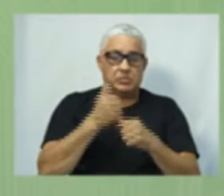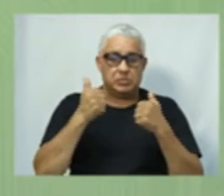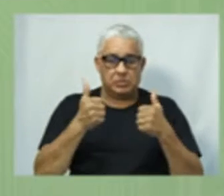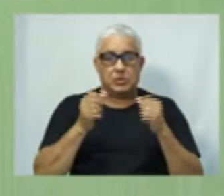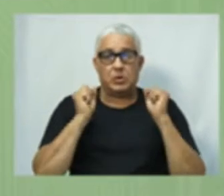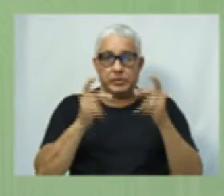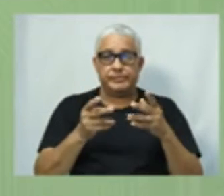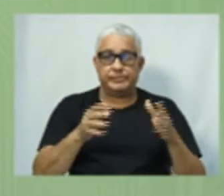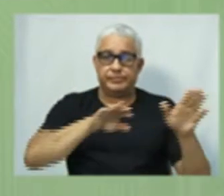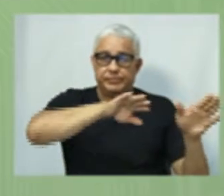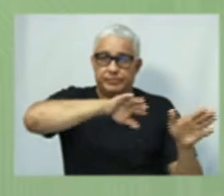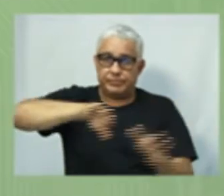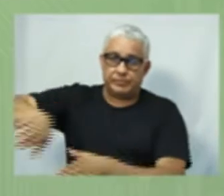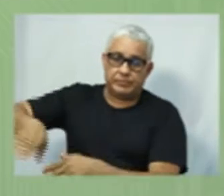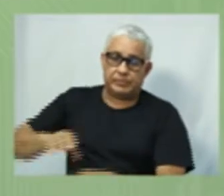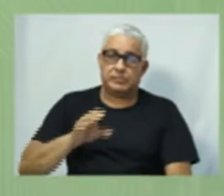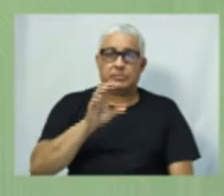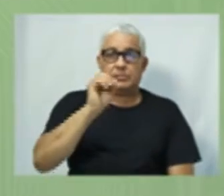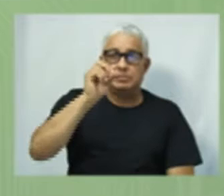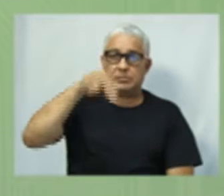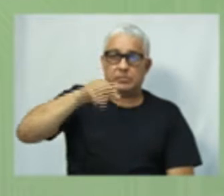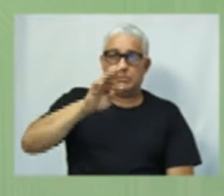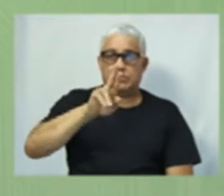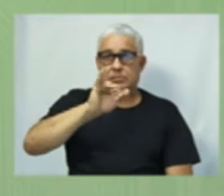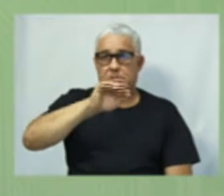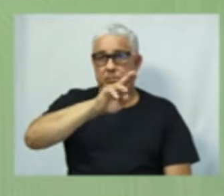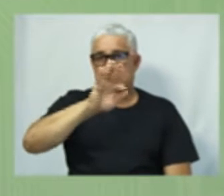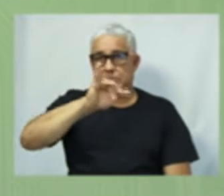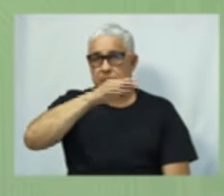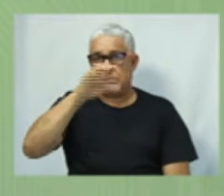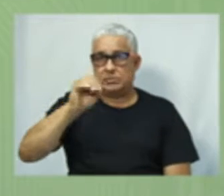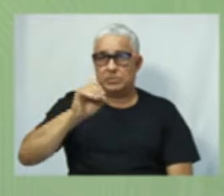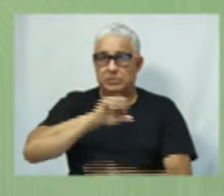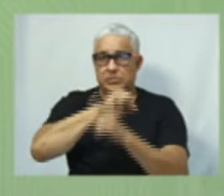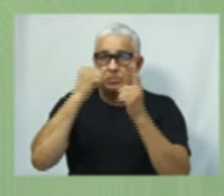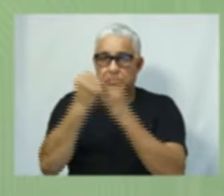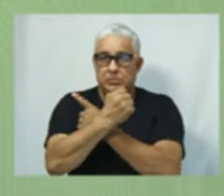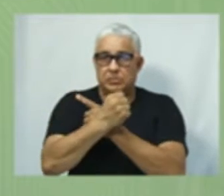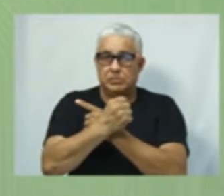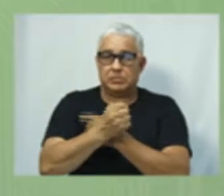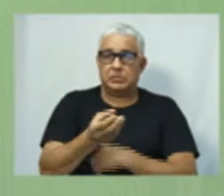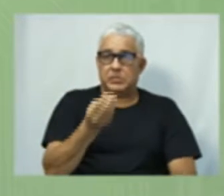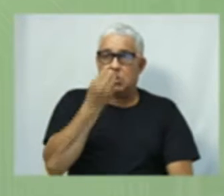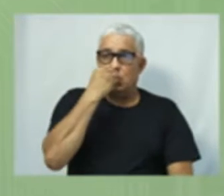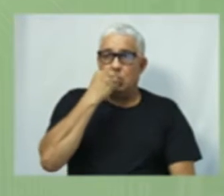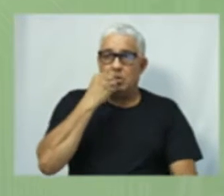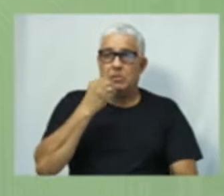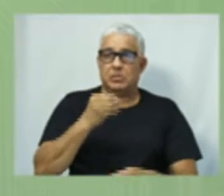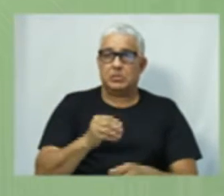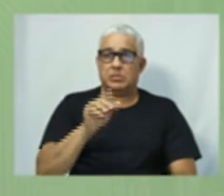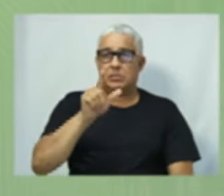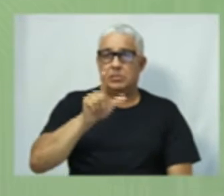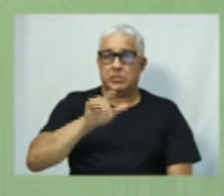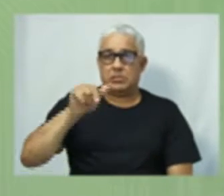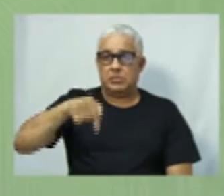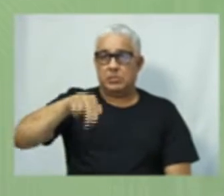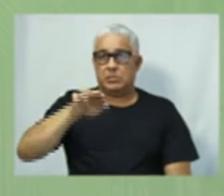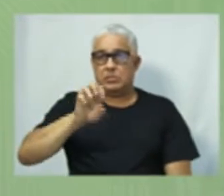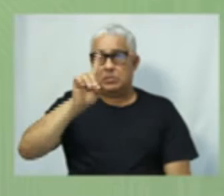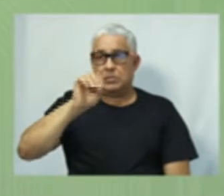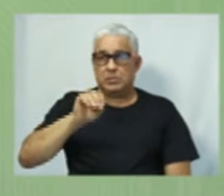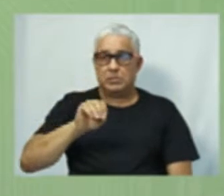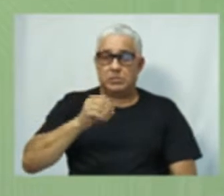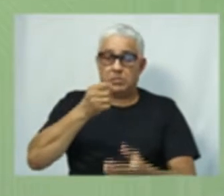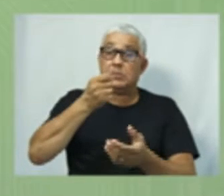onde? Contribuição social sobre o lucro líquido. Ufa! Mais um imposto, professor? É isso